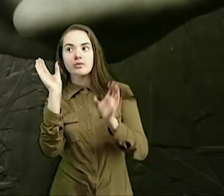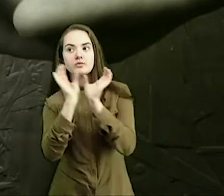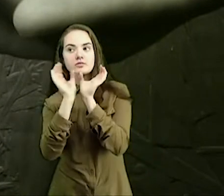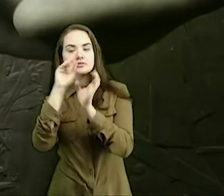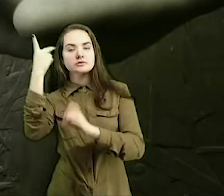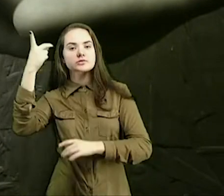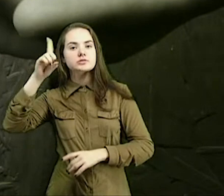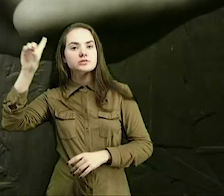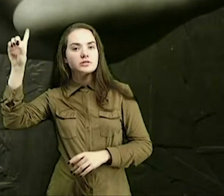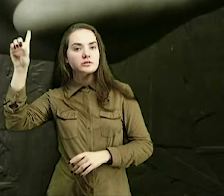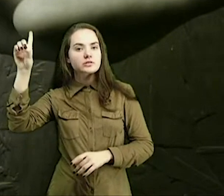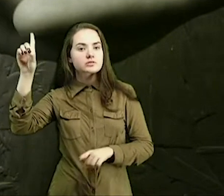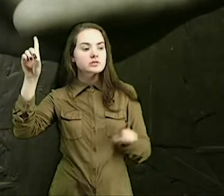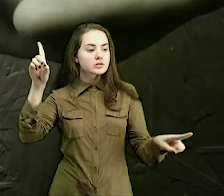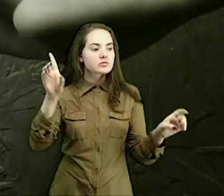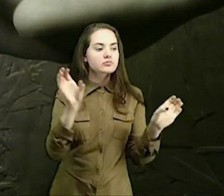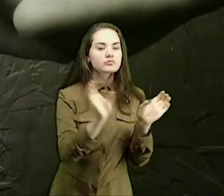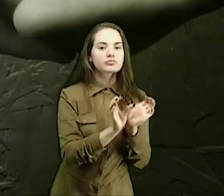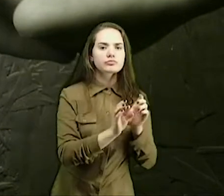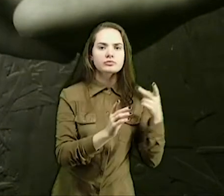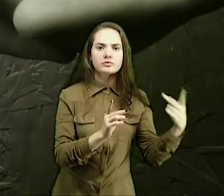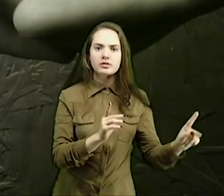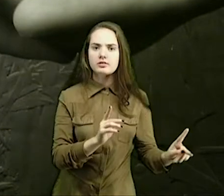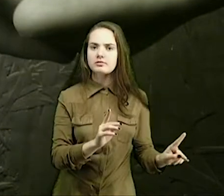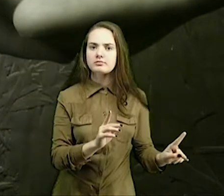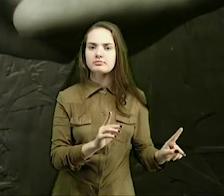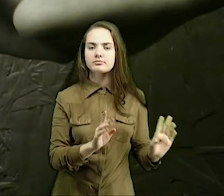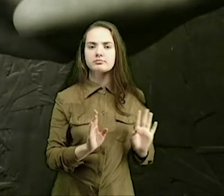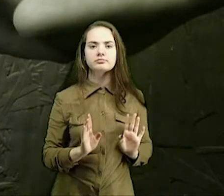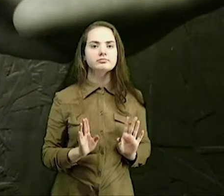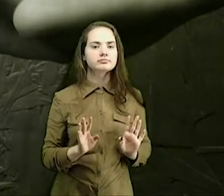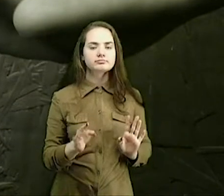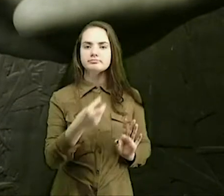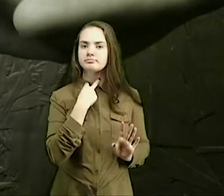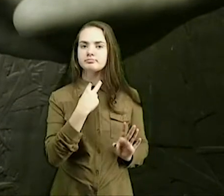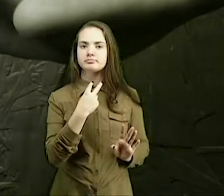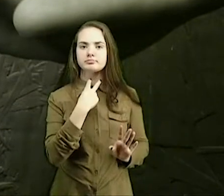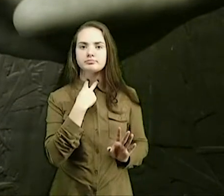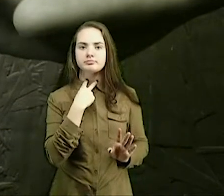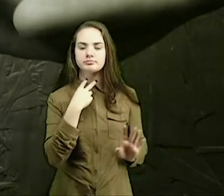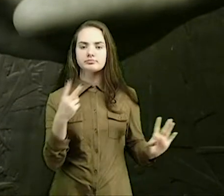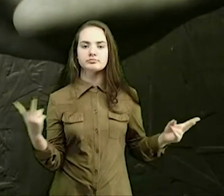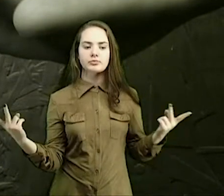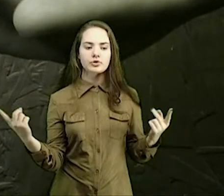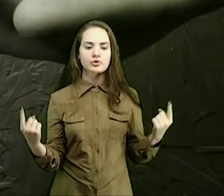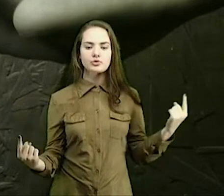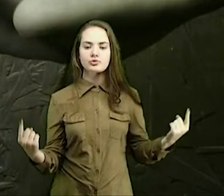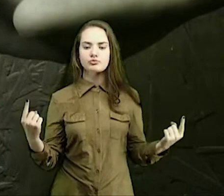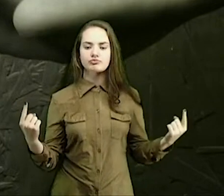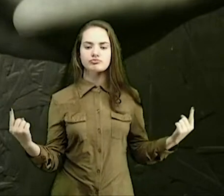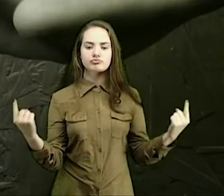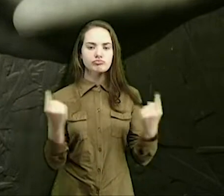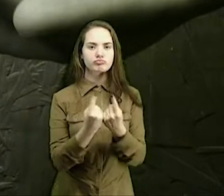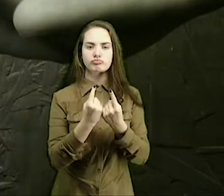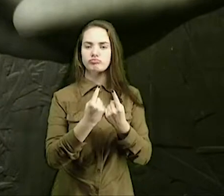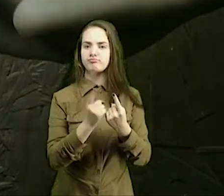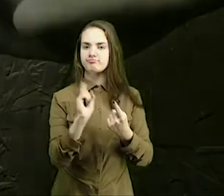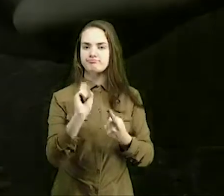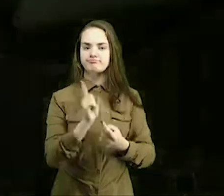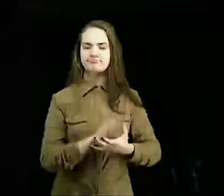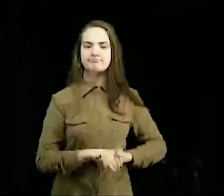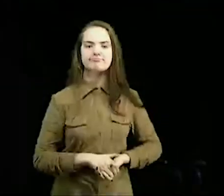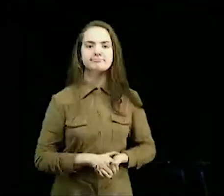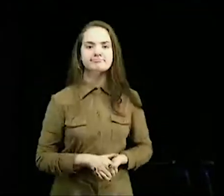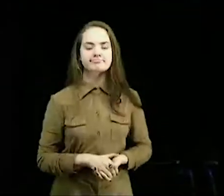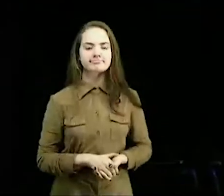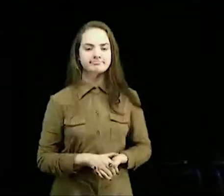de Baal, ou seja, da entidade que for. Não podeis ser participantes da mesa do Senhor e da mesa dos